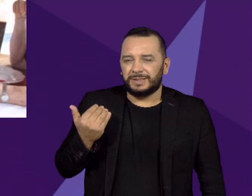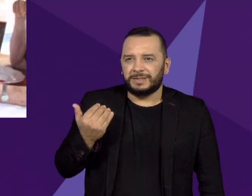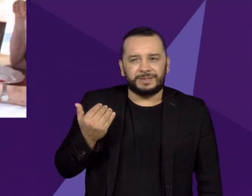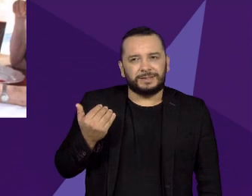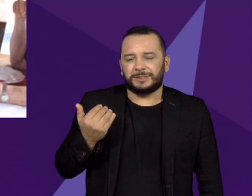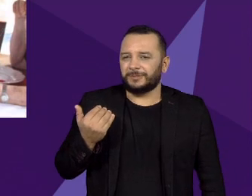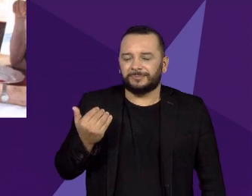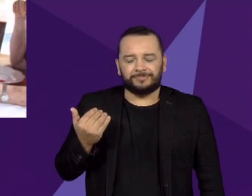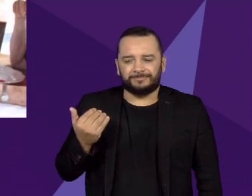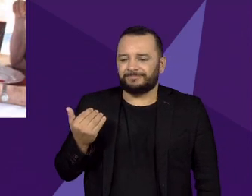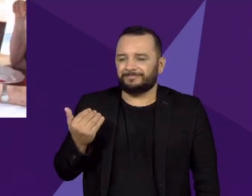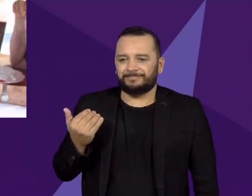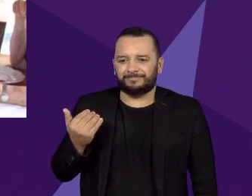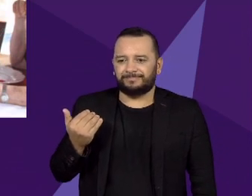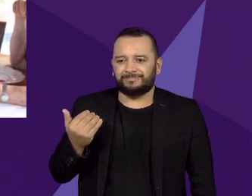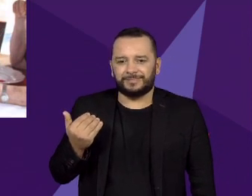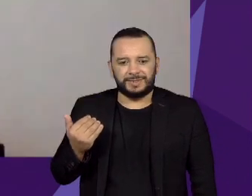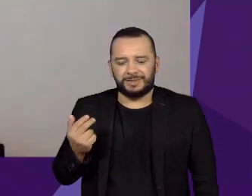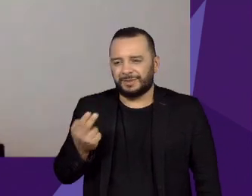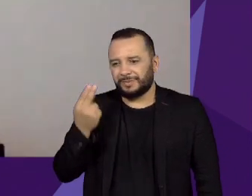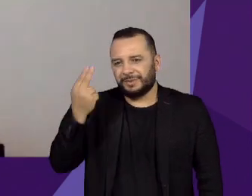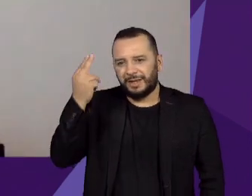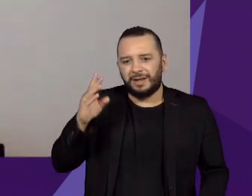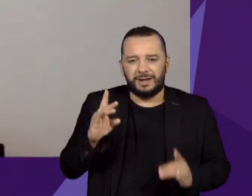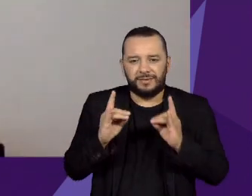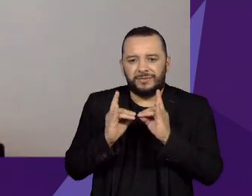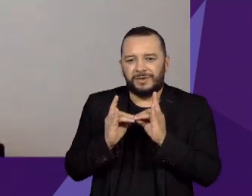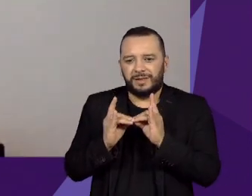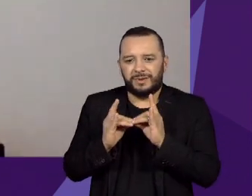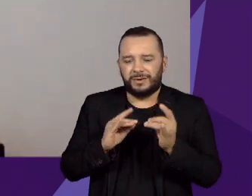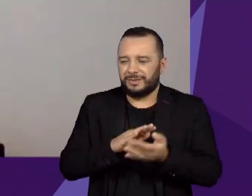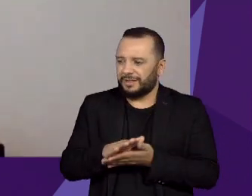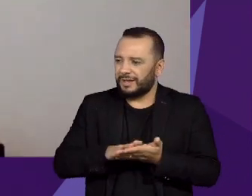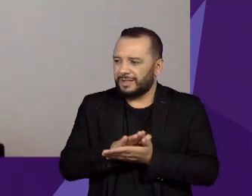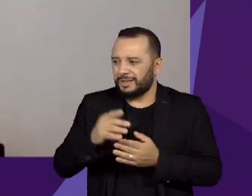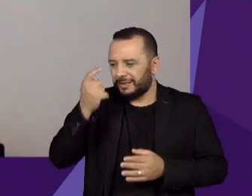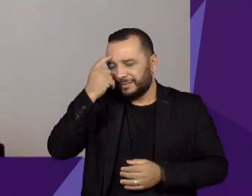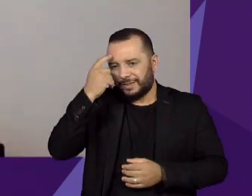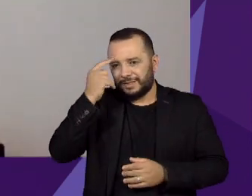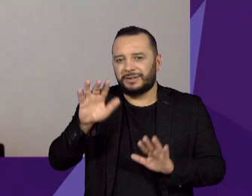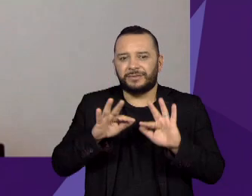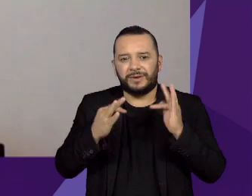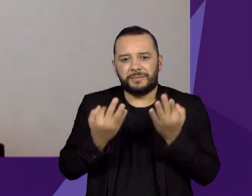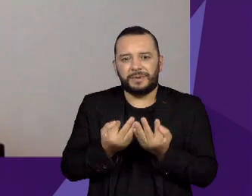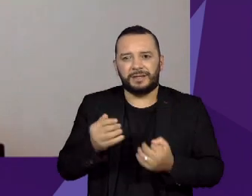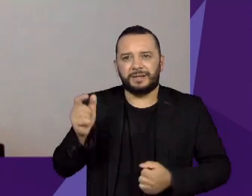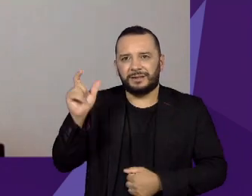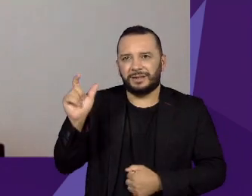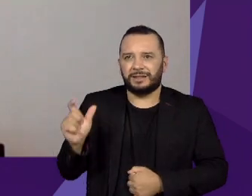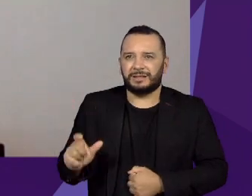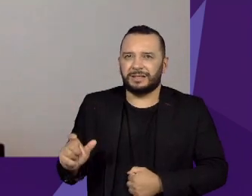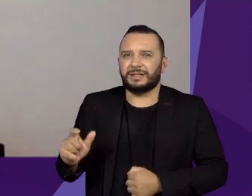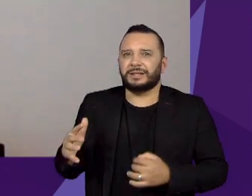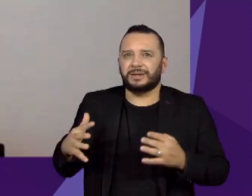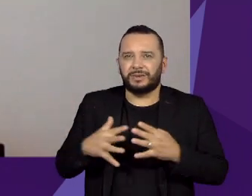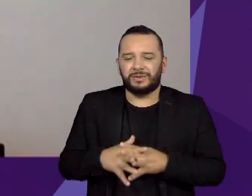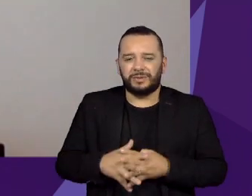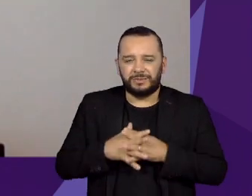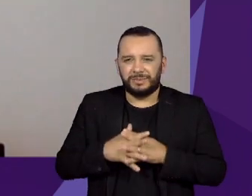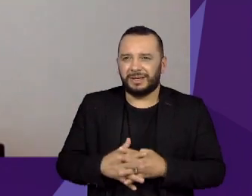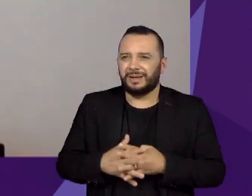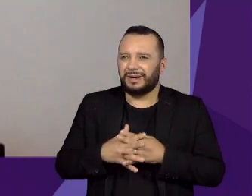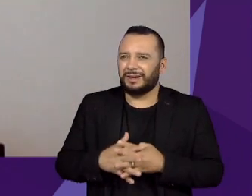ter luto diferente. Imagina isso para uma família de italiano, o quanto que é complicado,